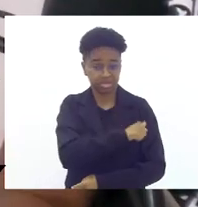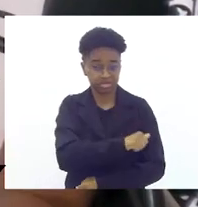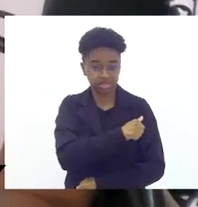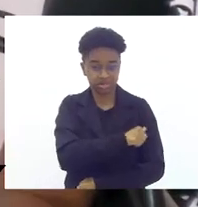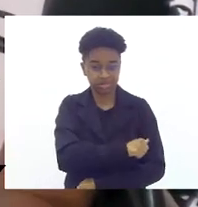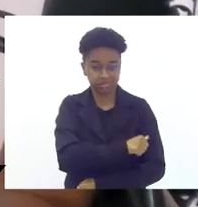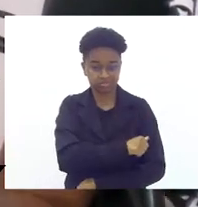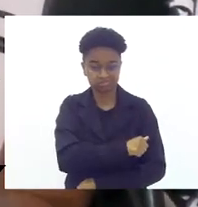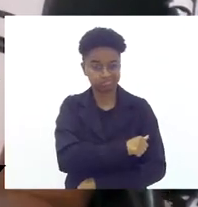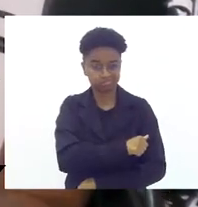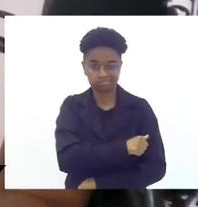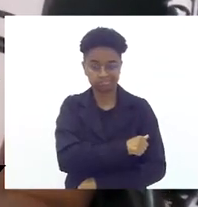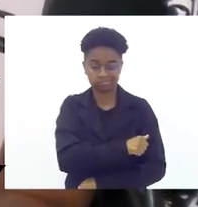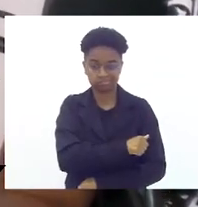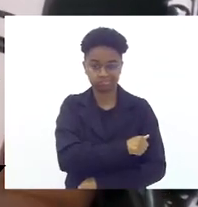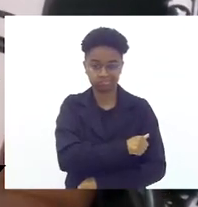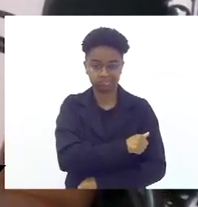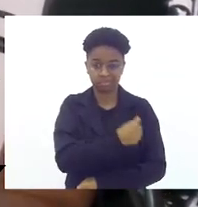demais